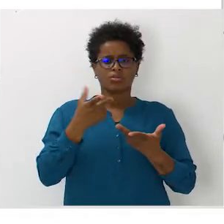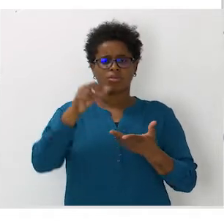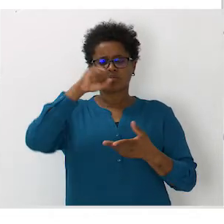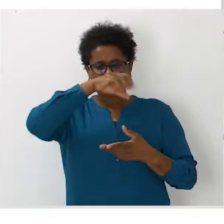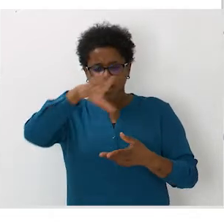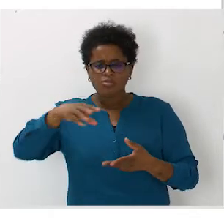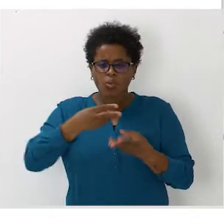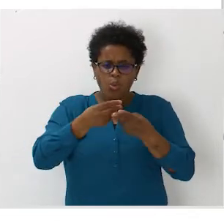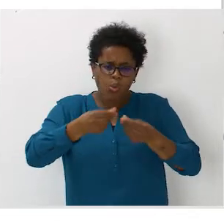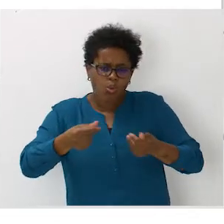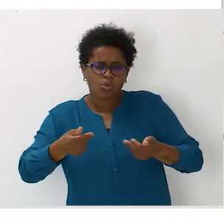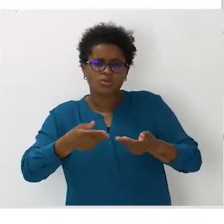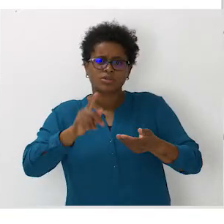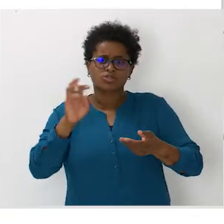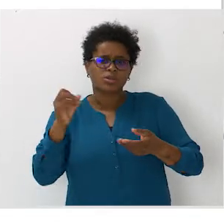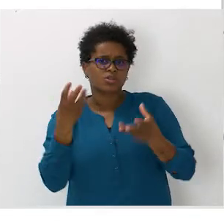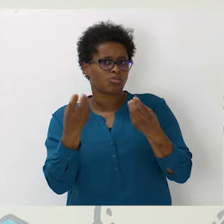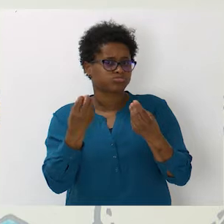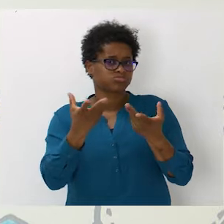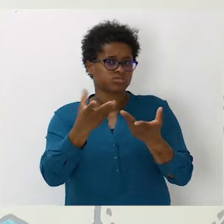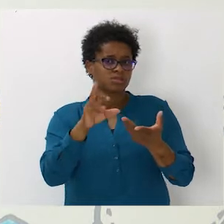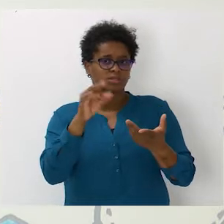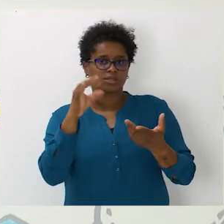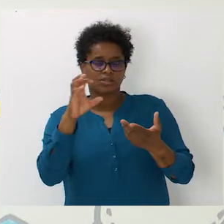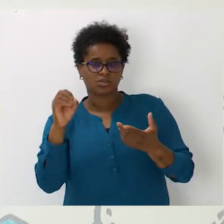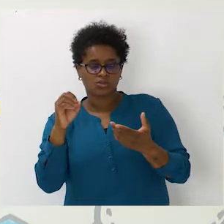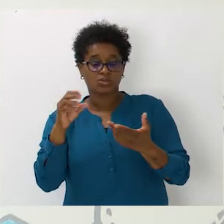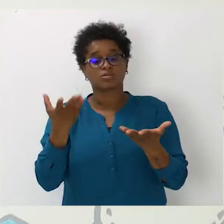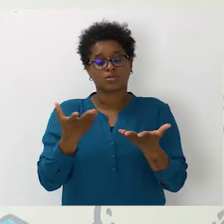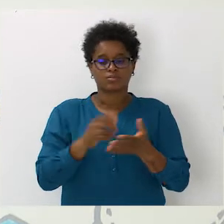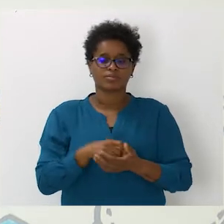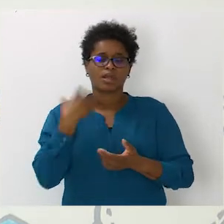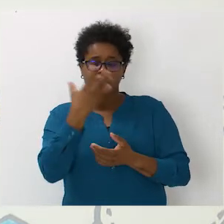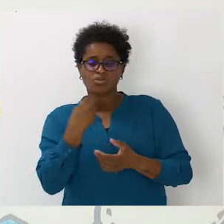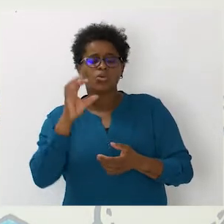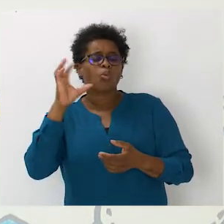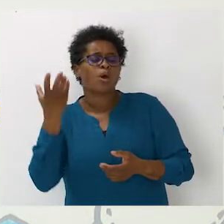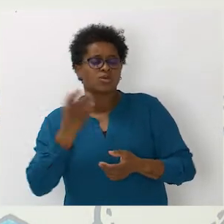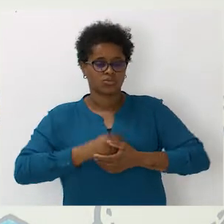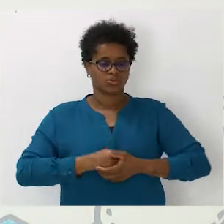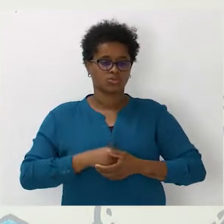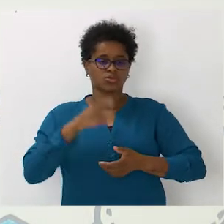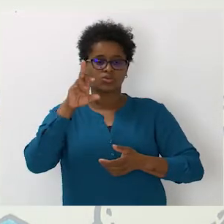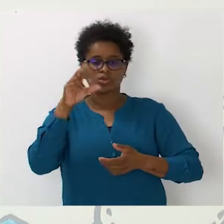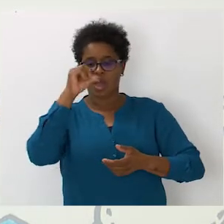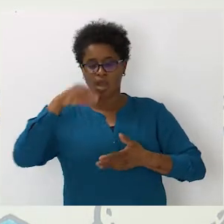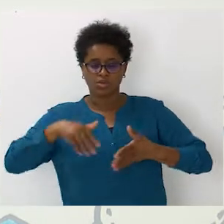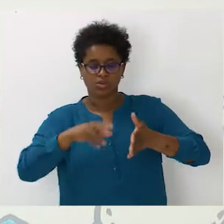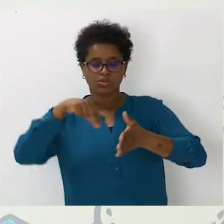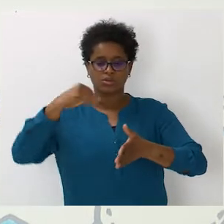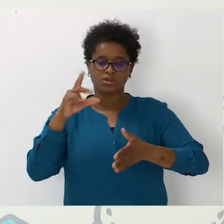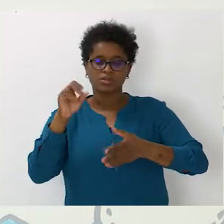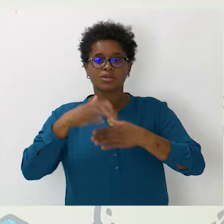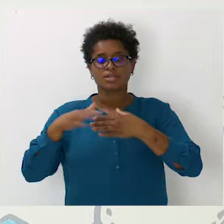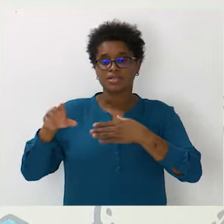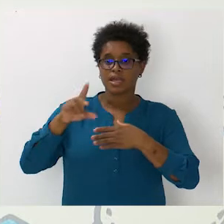espesso e rico. Tanto, minha gente, quando o Rio Nilo sai do leito,